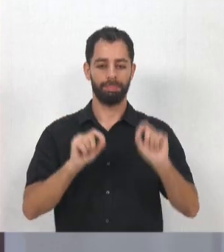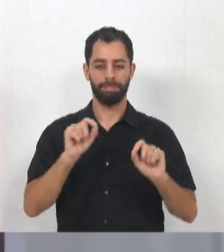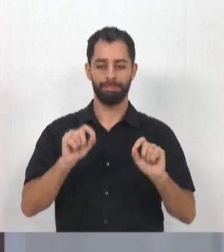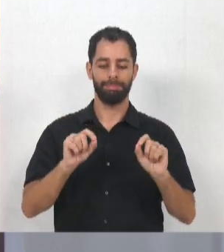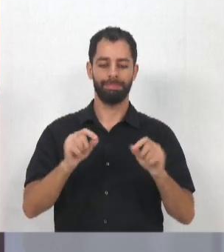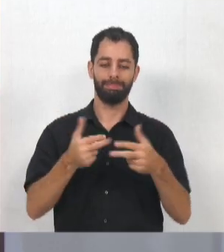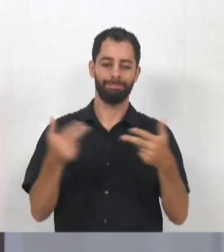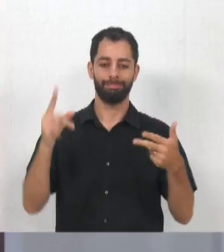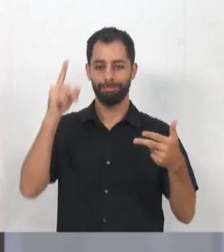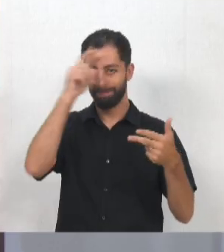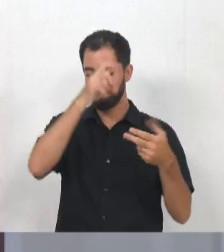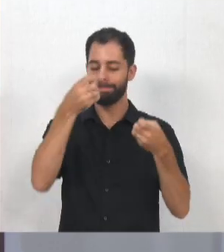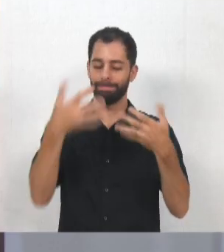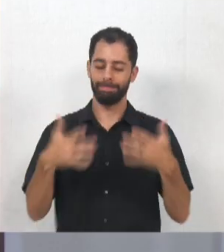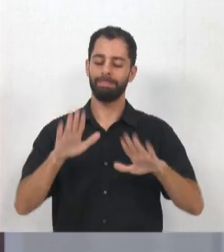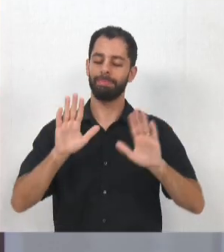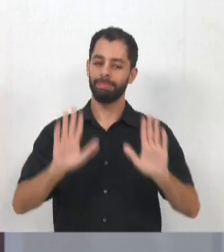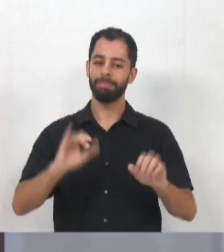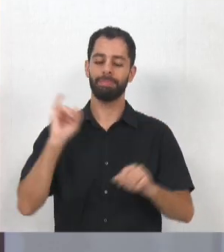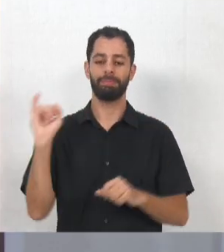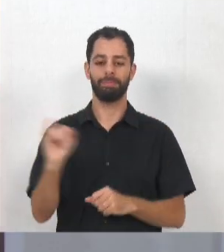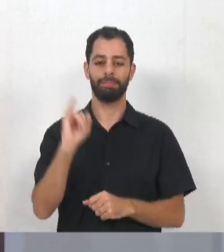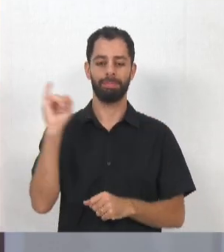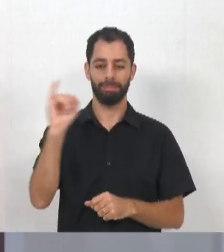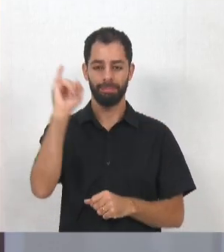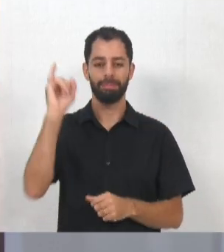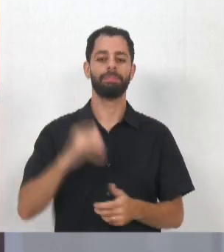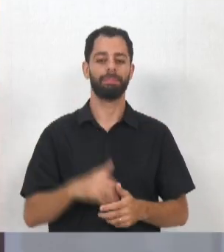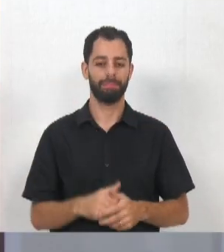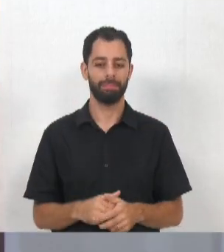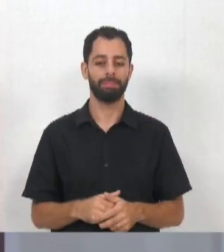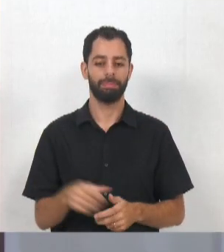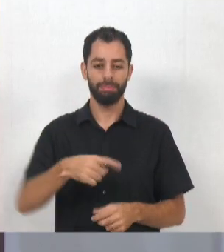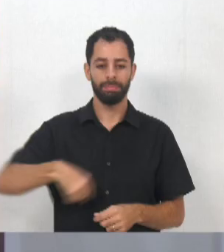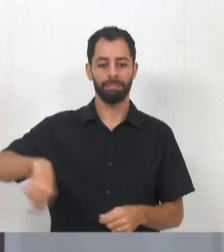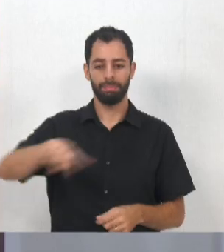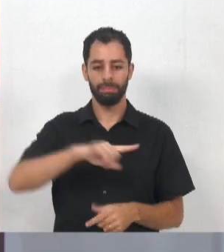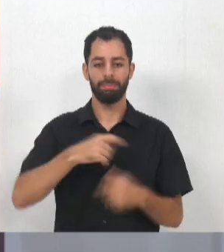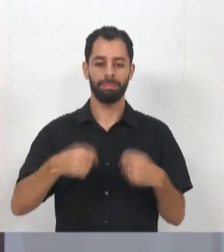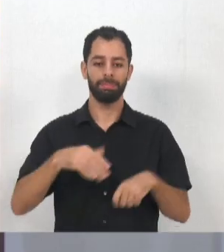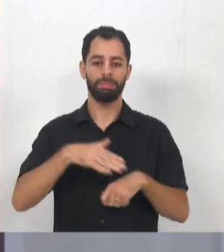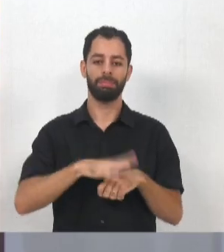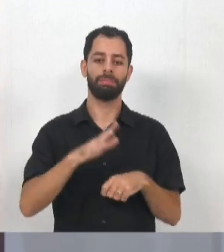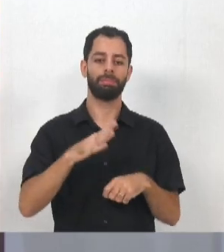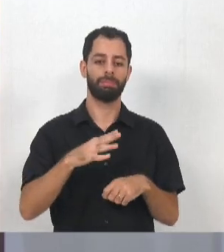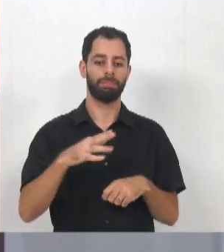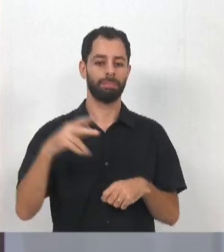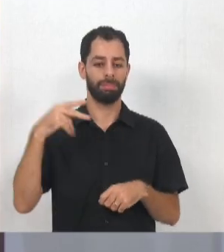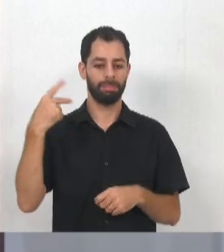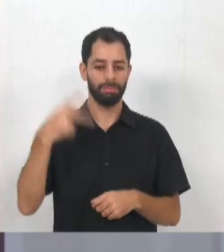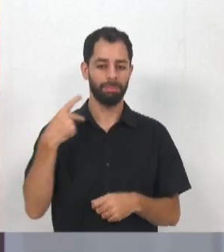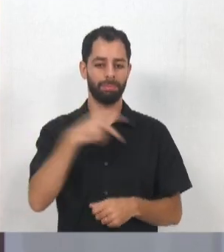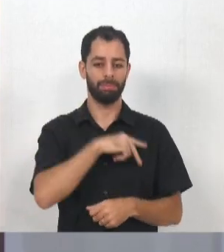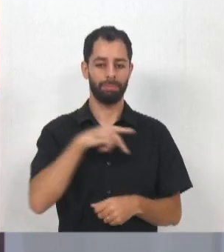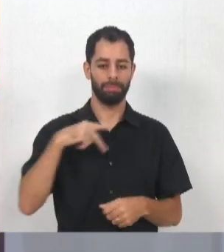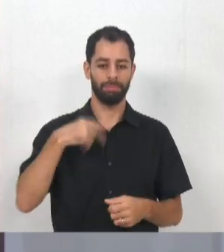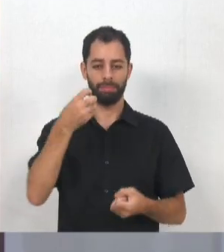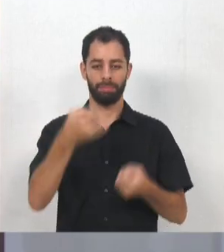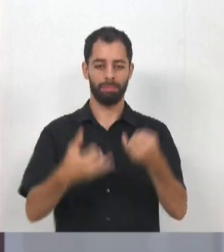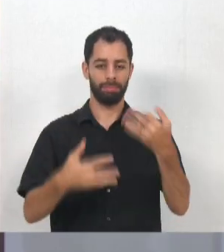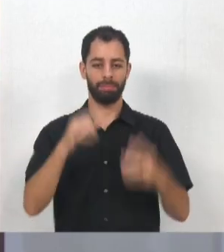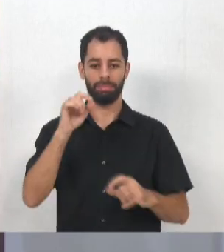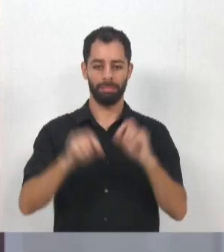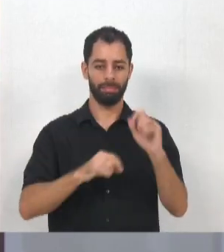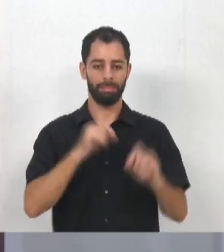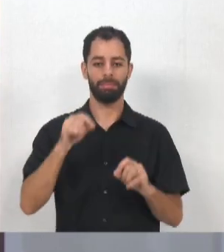difícil de falar, né? Mas ele é importante, porque a gente precisa ter mais políticas públicas e falar mais sobre isso, que são os casos de